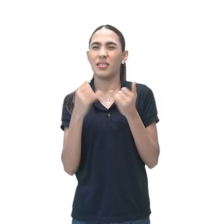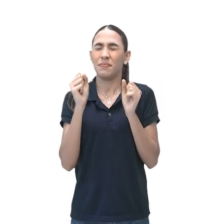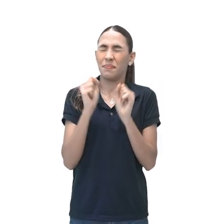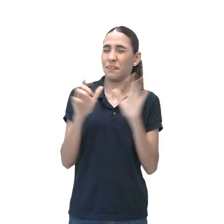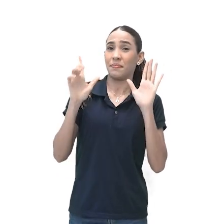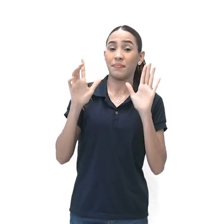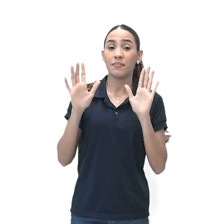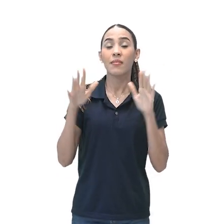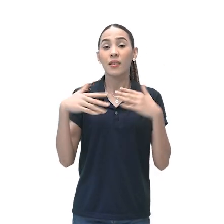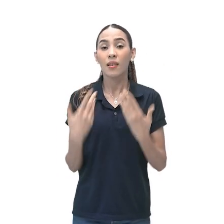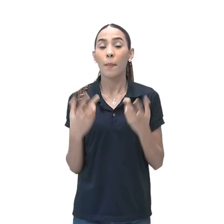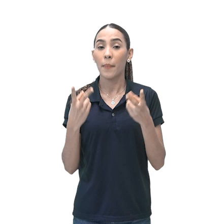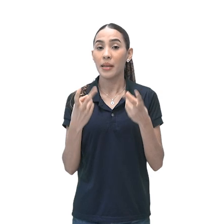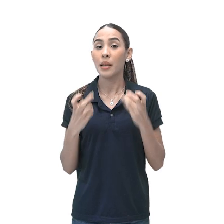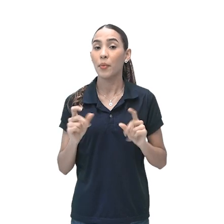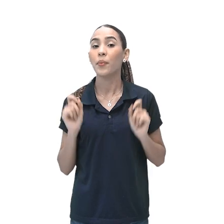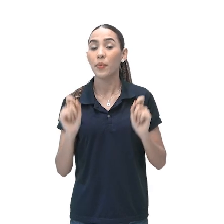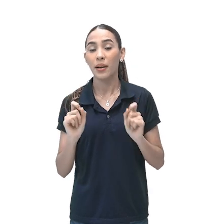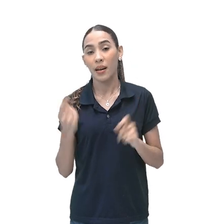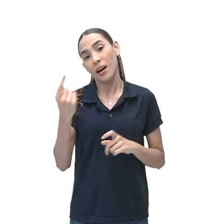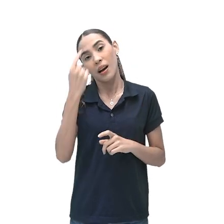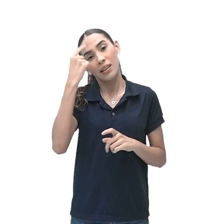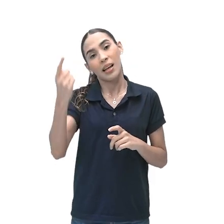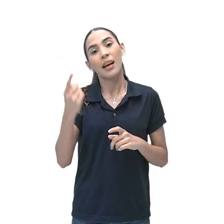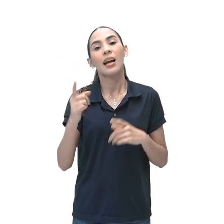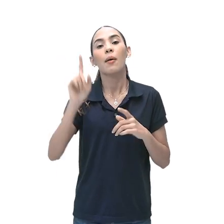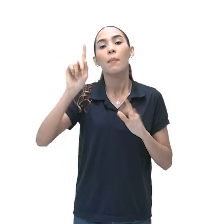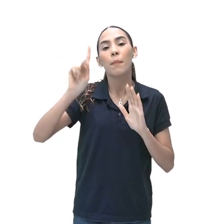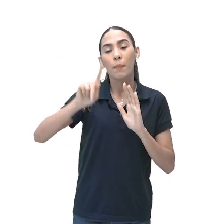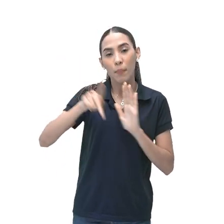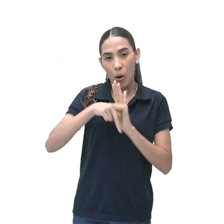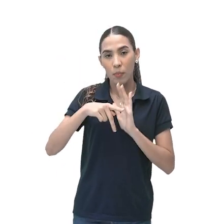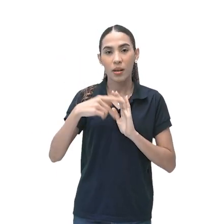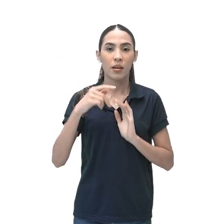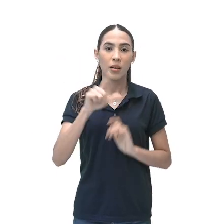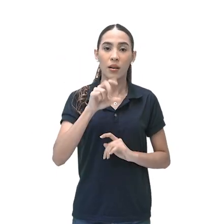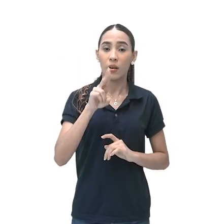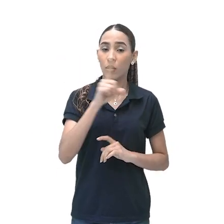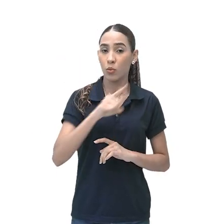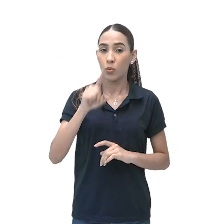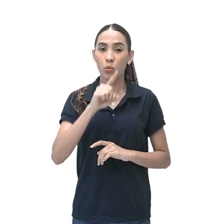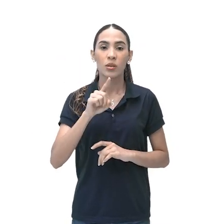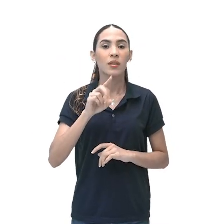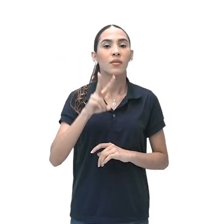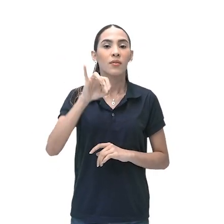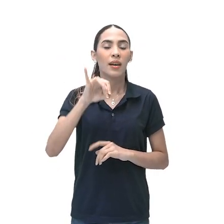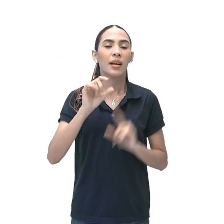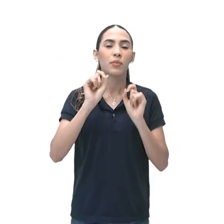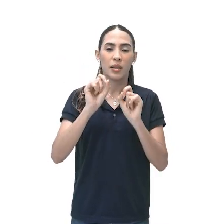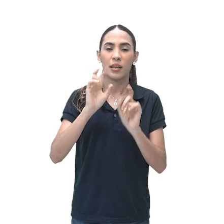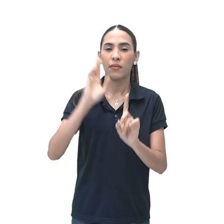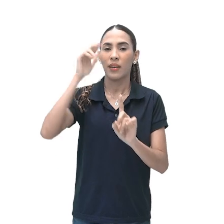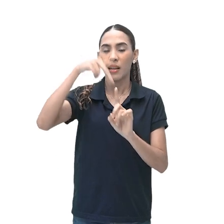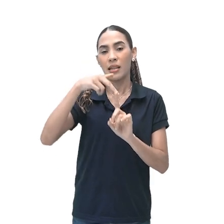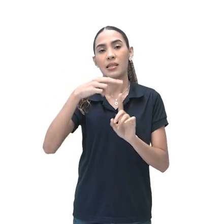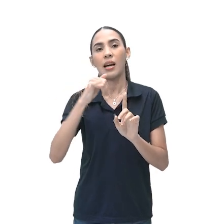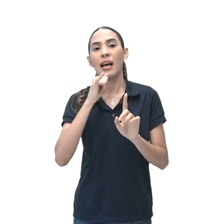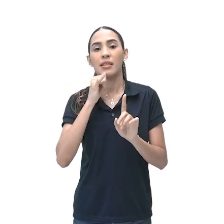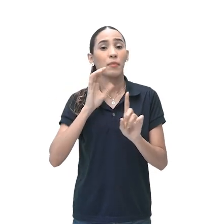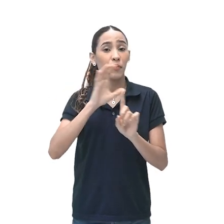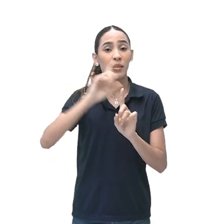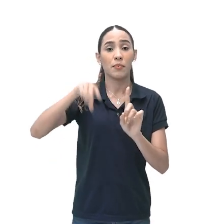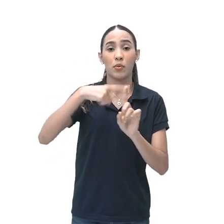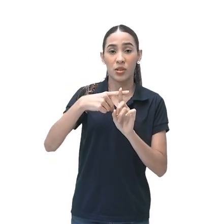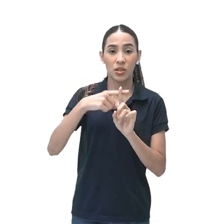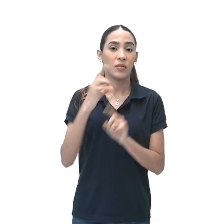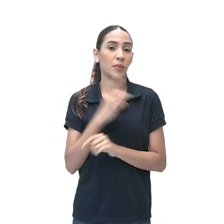forte. Percebam que a ideia de luz traz uma conotação aí positiva para